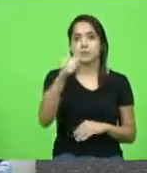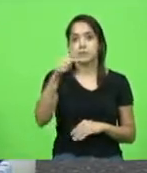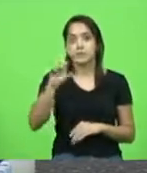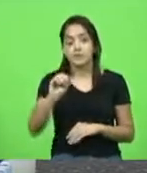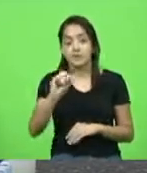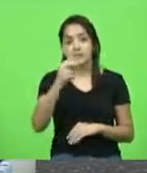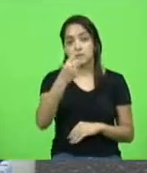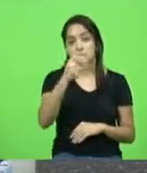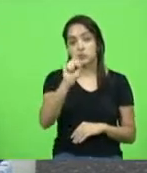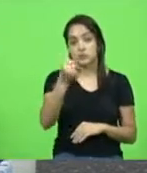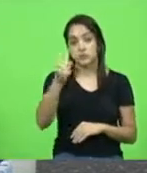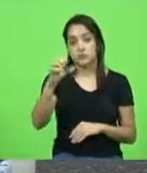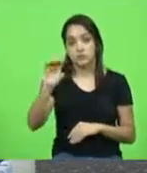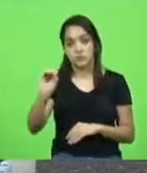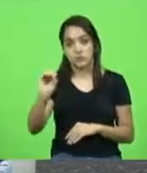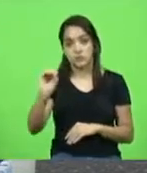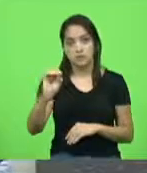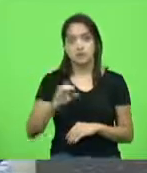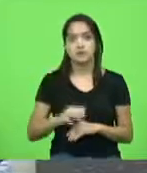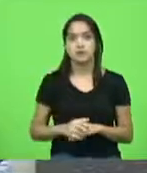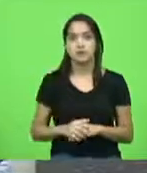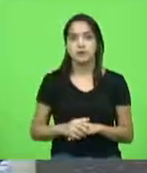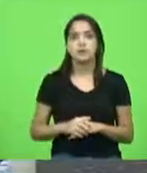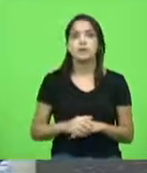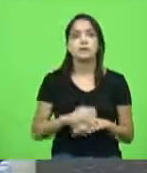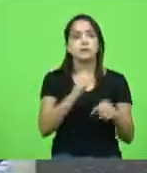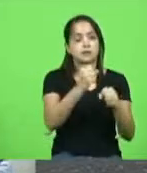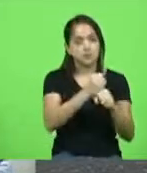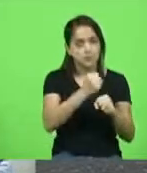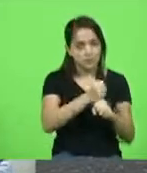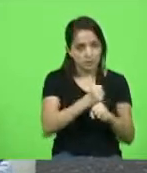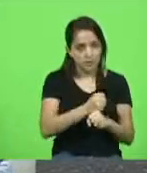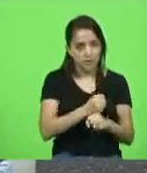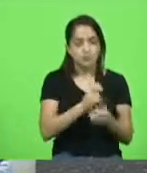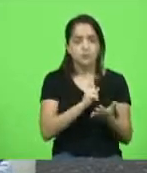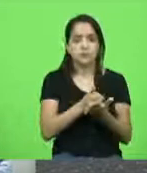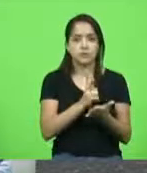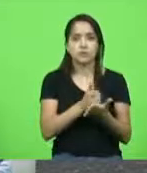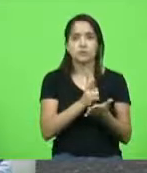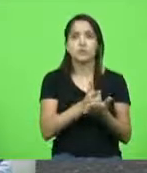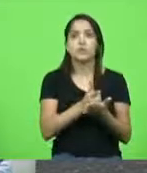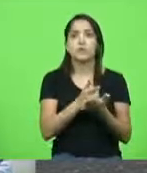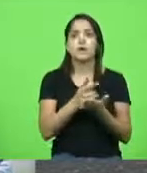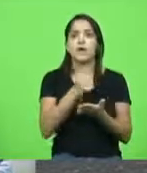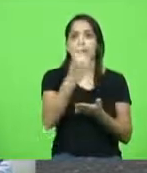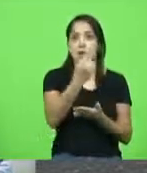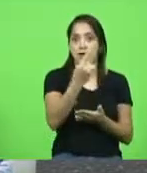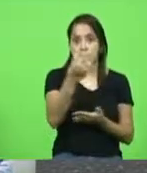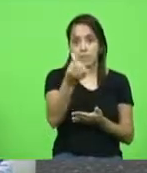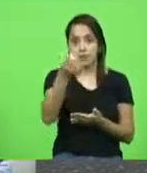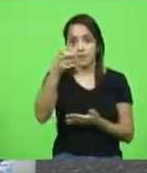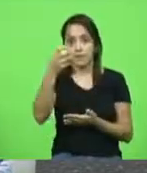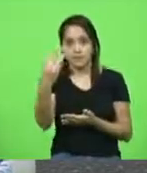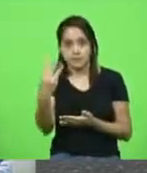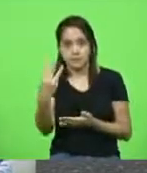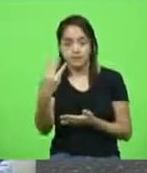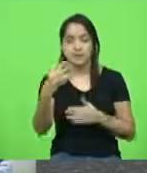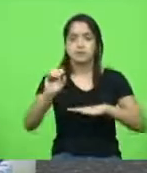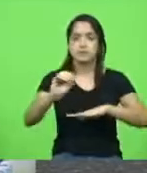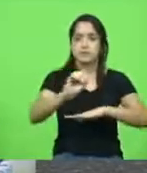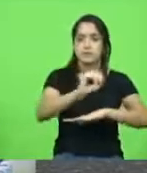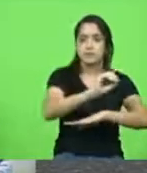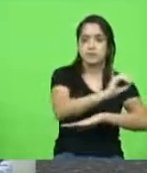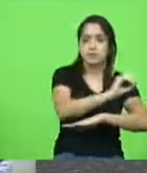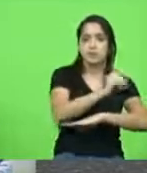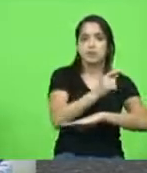tem 280 também obras tem a 163 lá no exterior é Santa